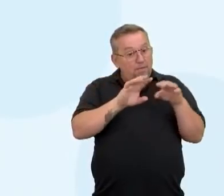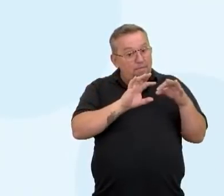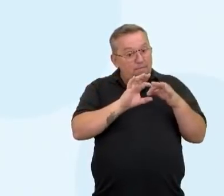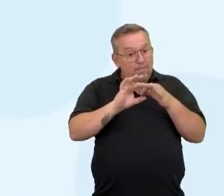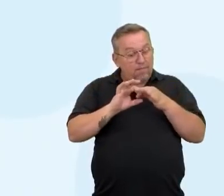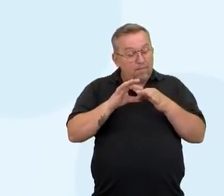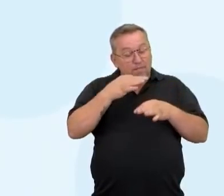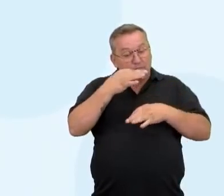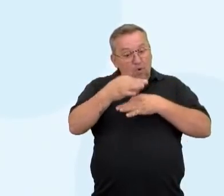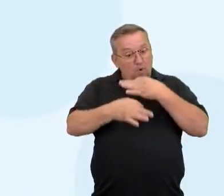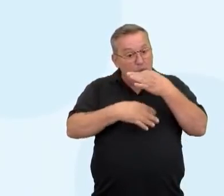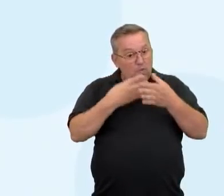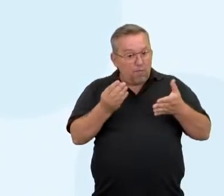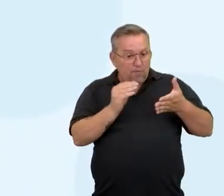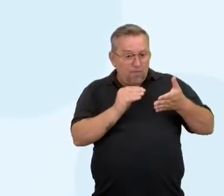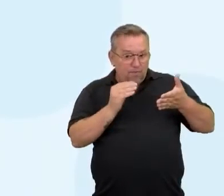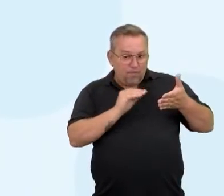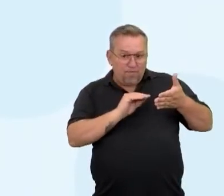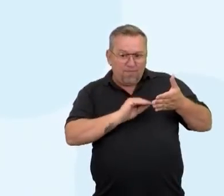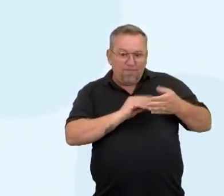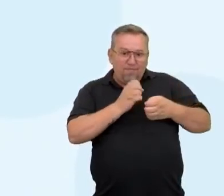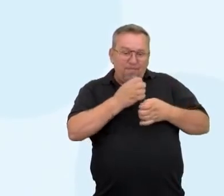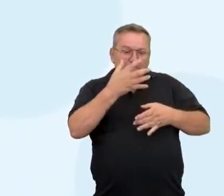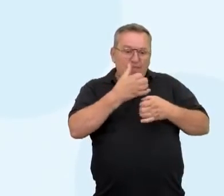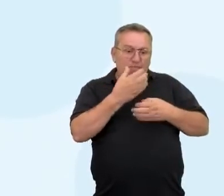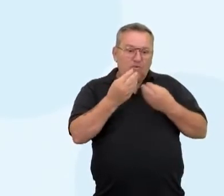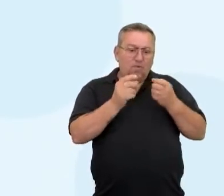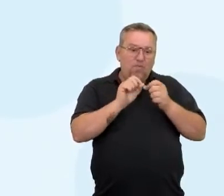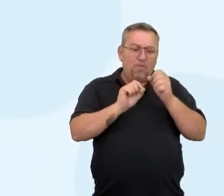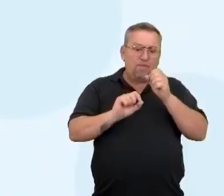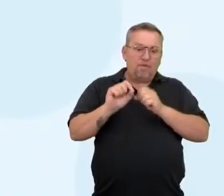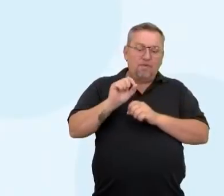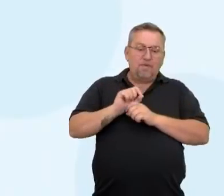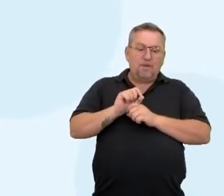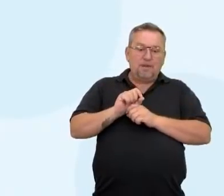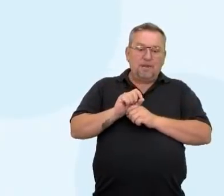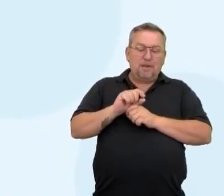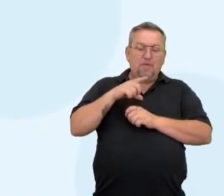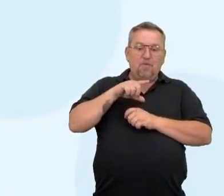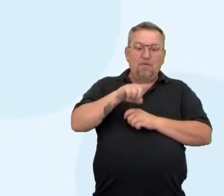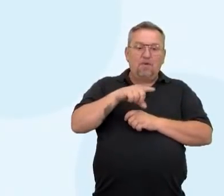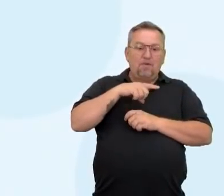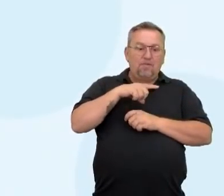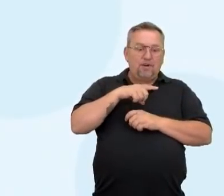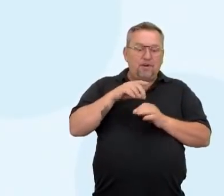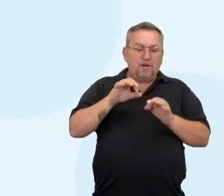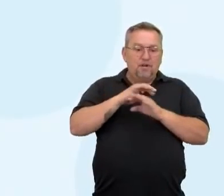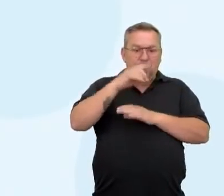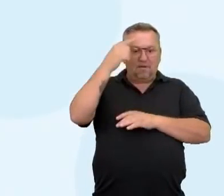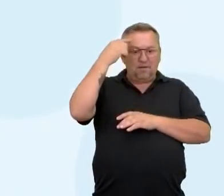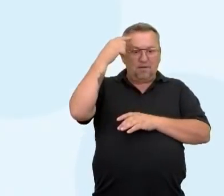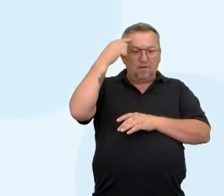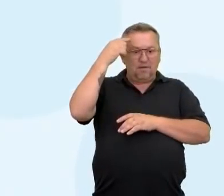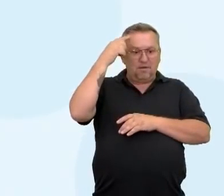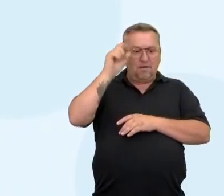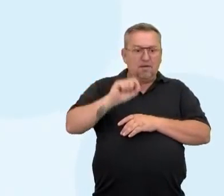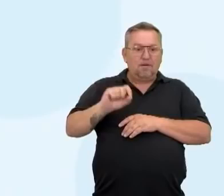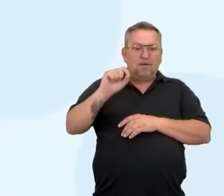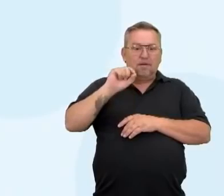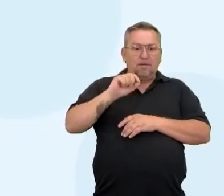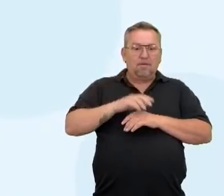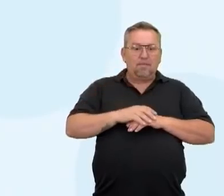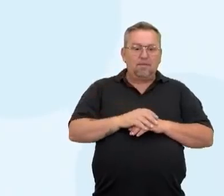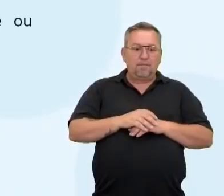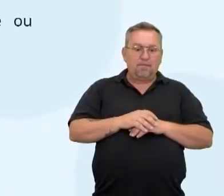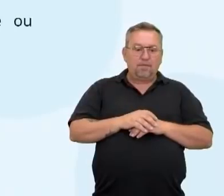aí seus argumentos, já manda um trechinho lá para a professora, como que você elaborou, o que você tem de ideia, já estou recebendo muita coisa, tá?